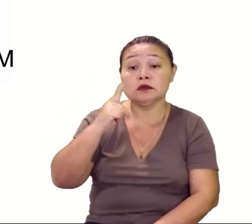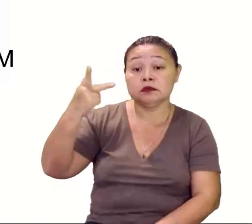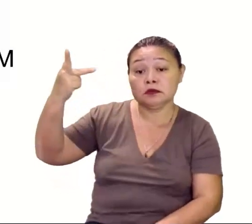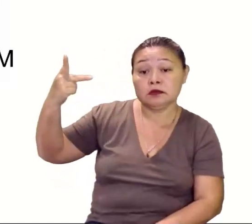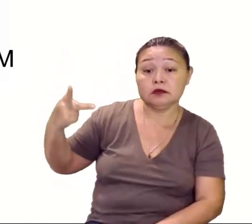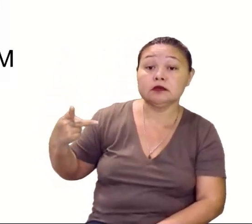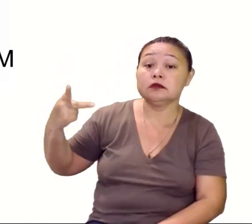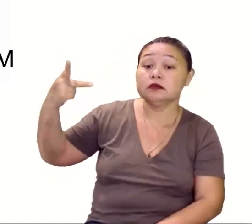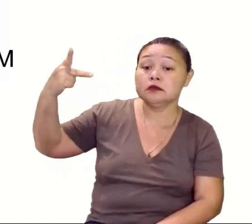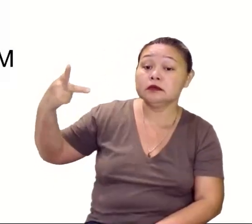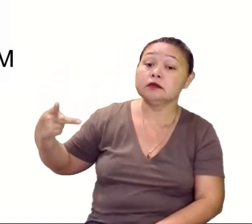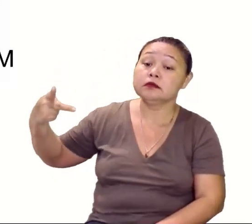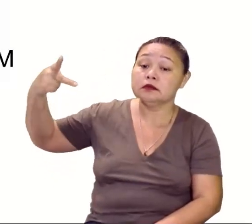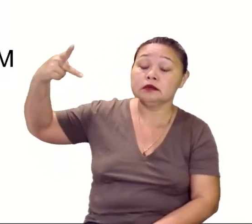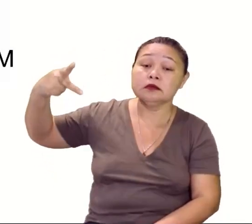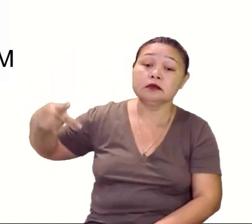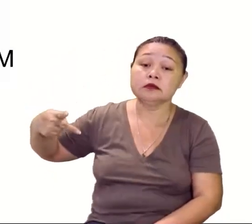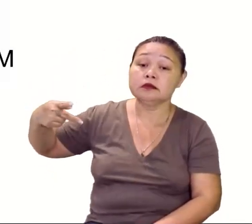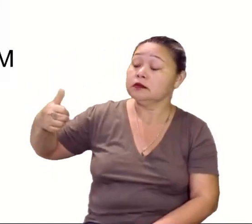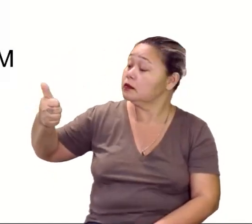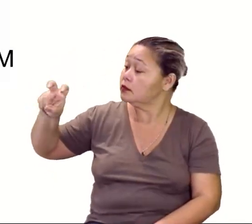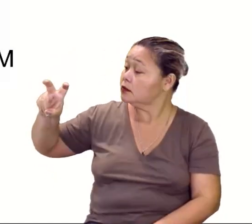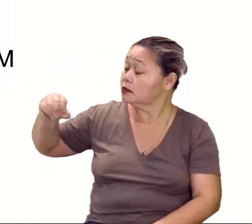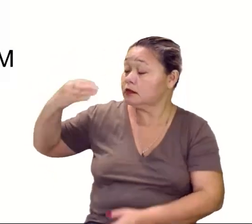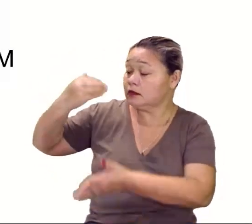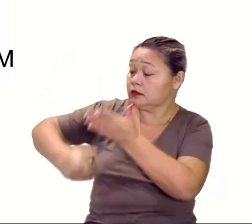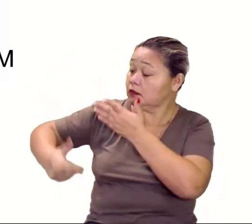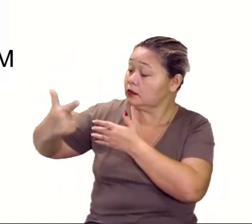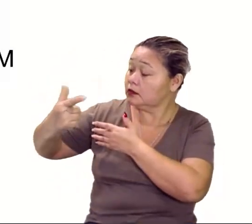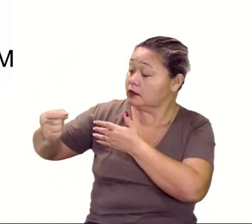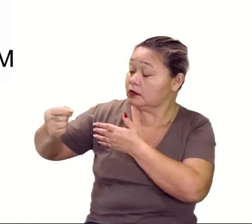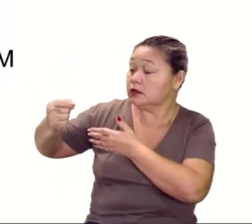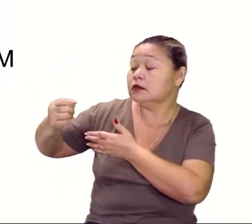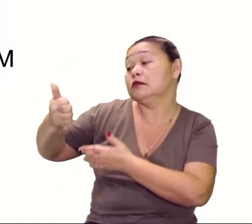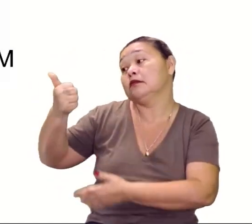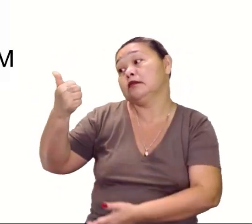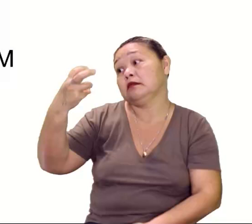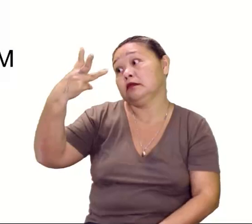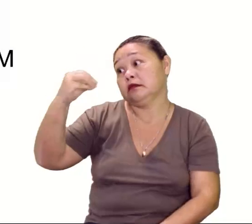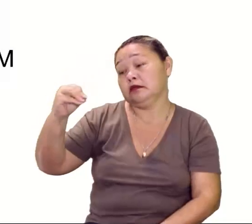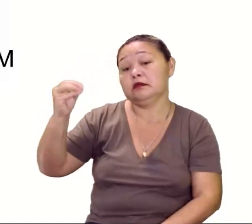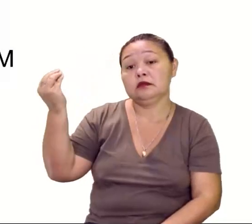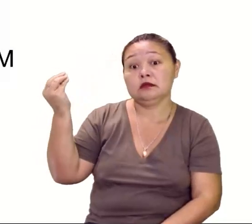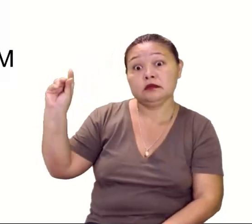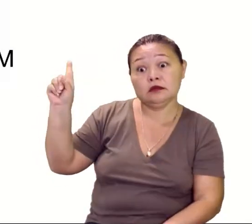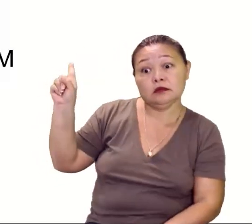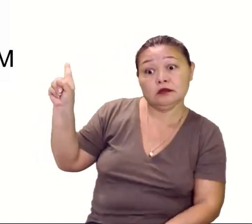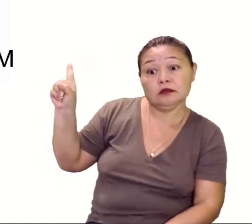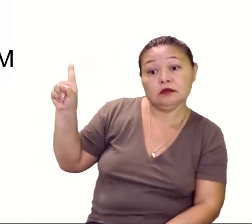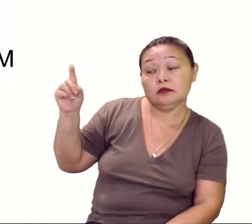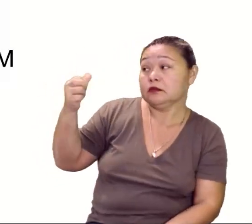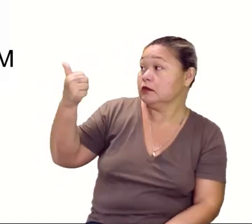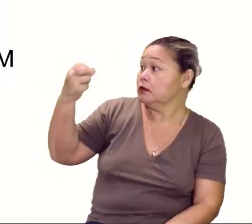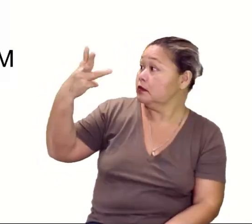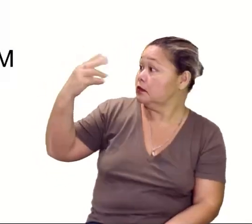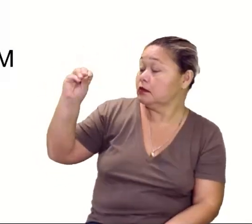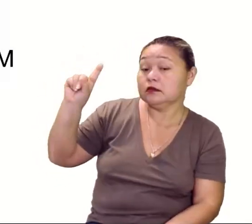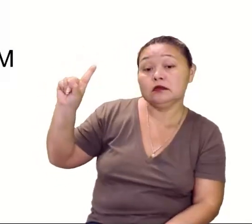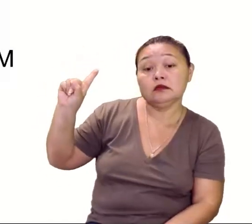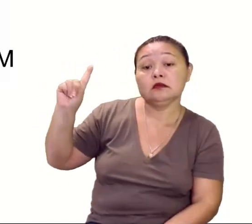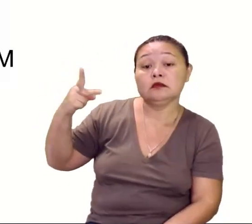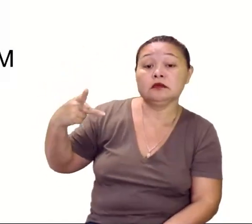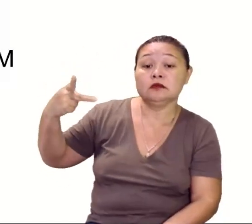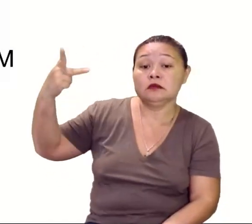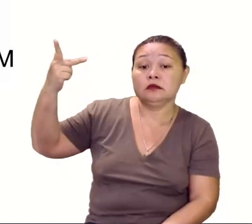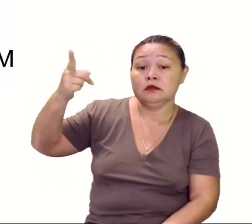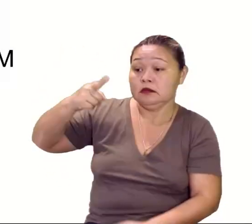Soja e milho. Soja e milho tinha 150, descontou 20. Ficou 130. Olha aqui, 130. Por quê? Soja e